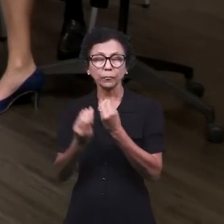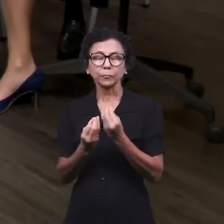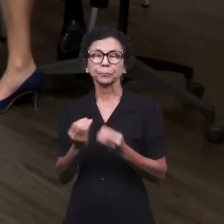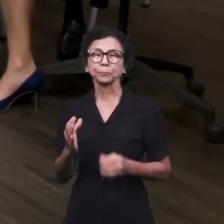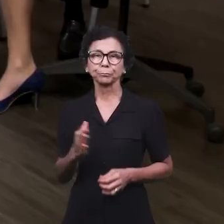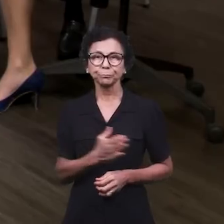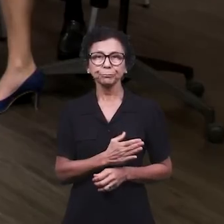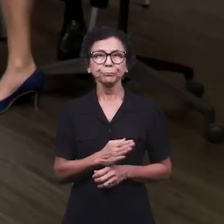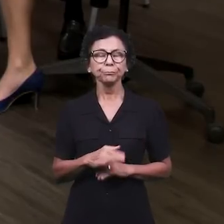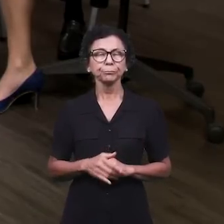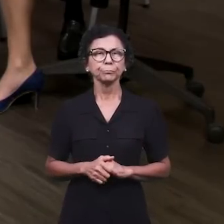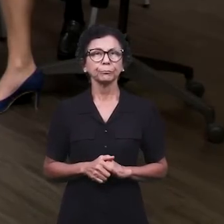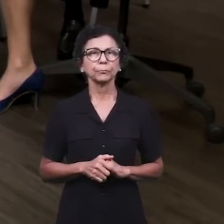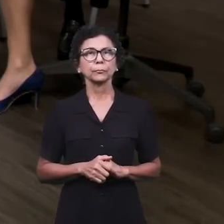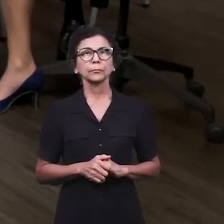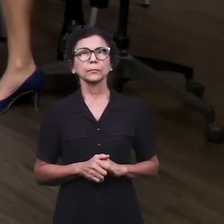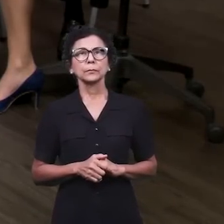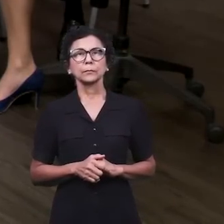veja Josias,